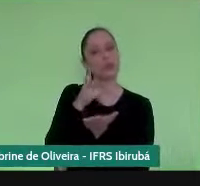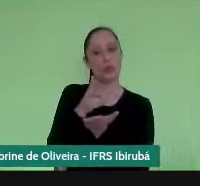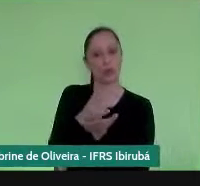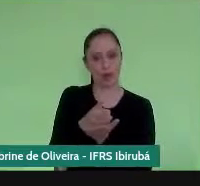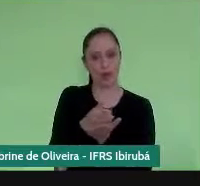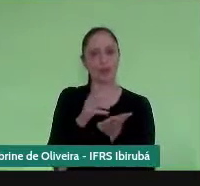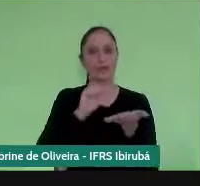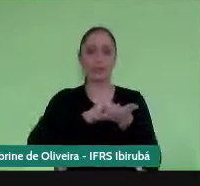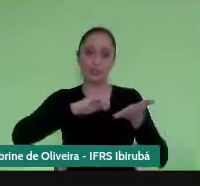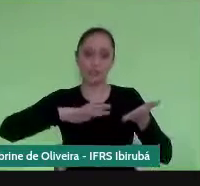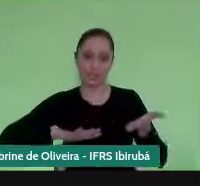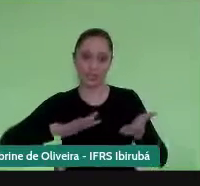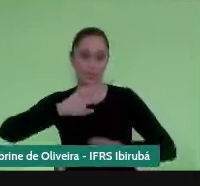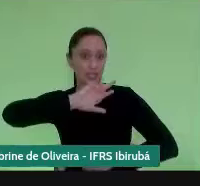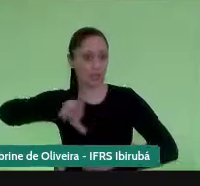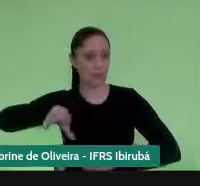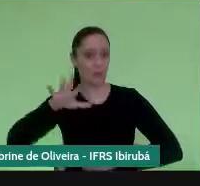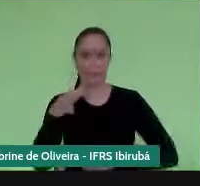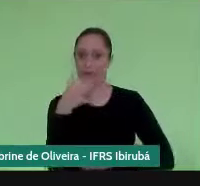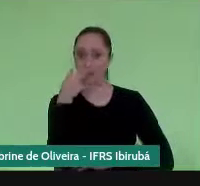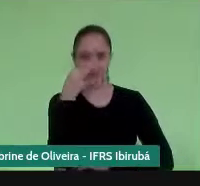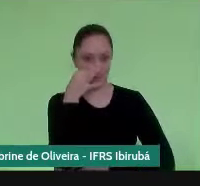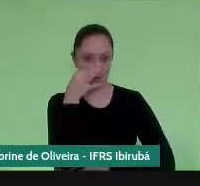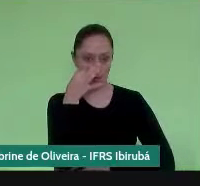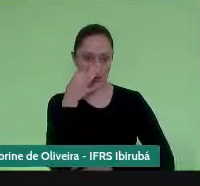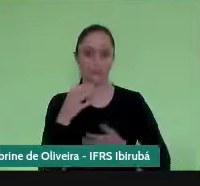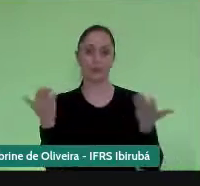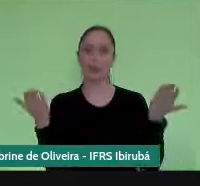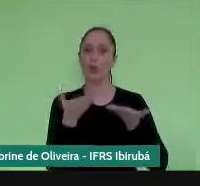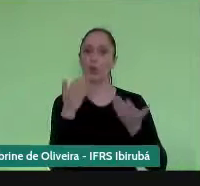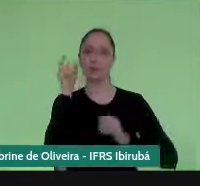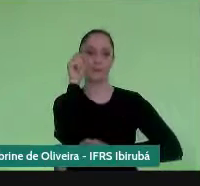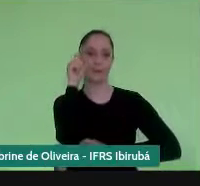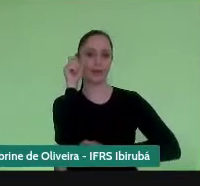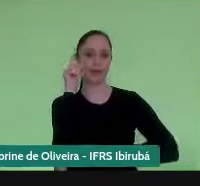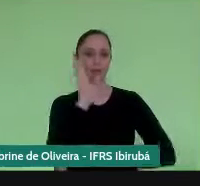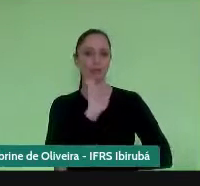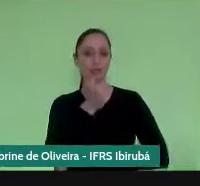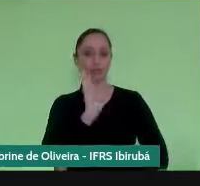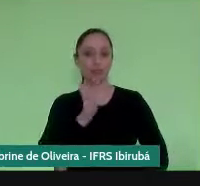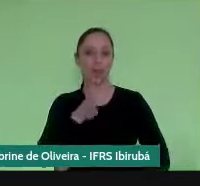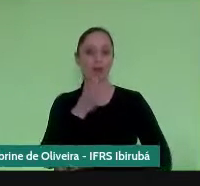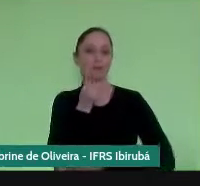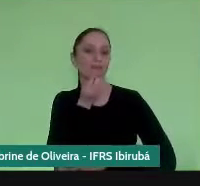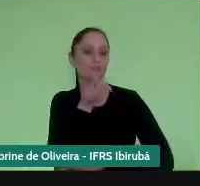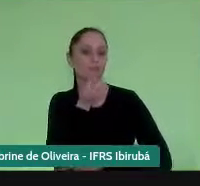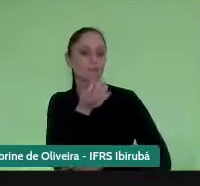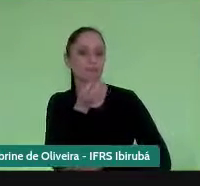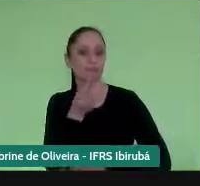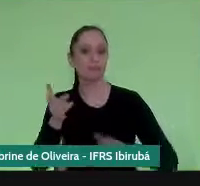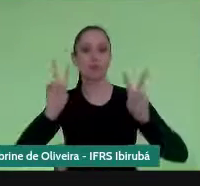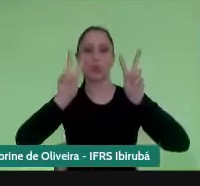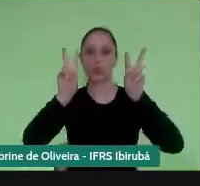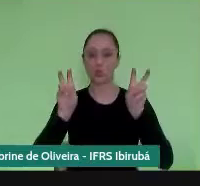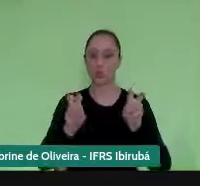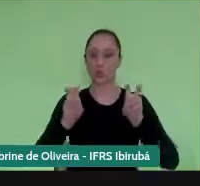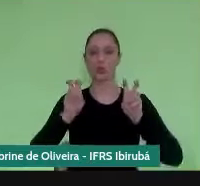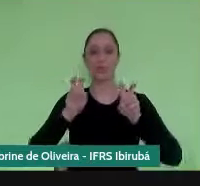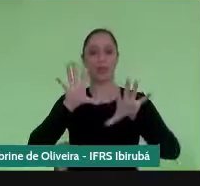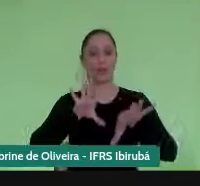questão das atividades não presenciais. Hoje pela manhã já foi comentado a questão que a